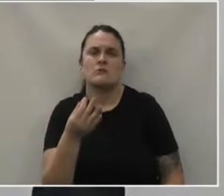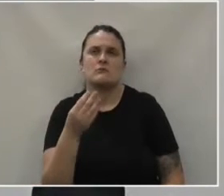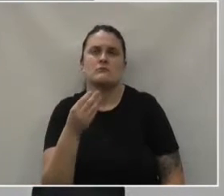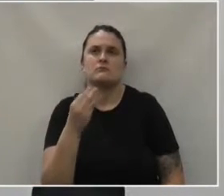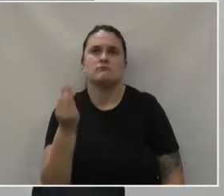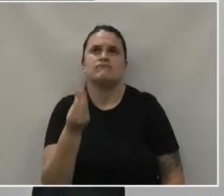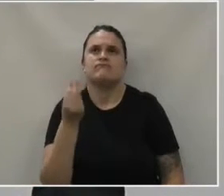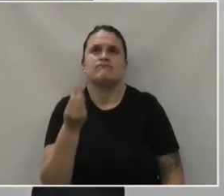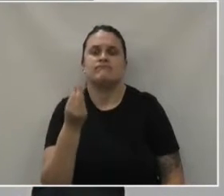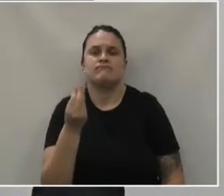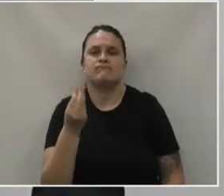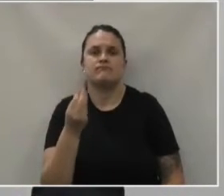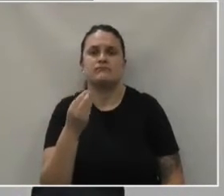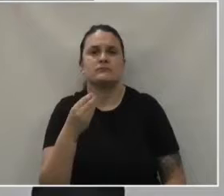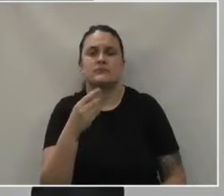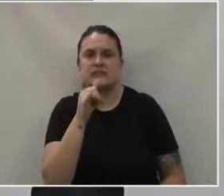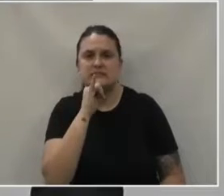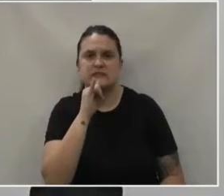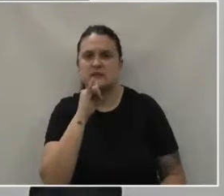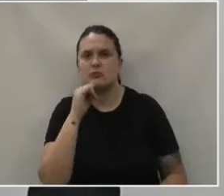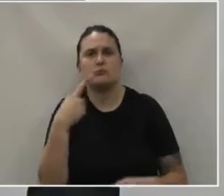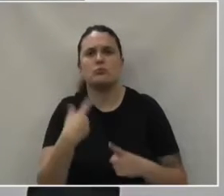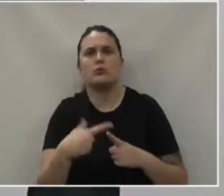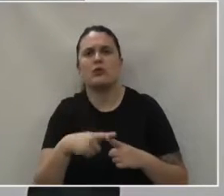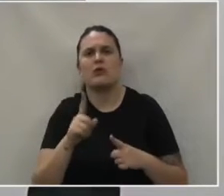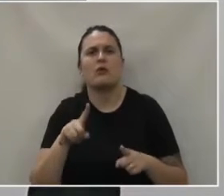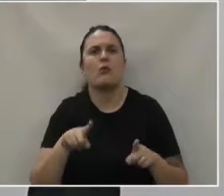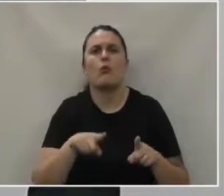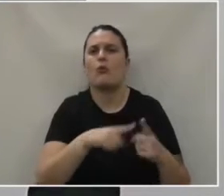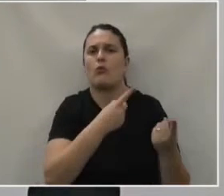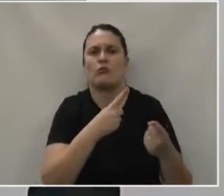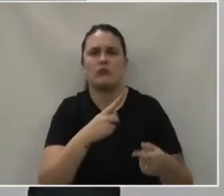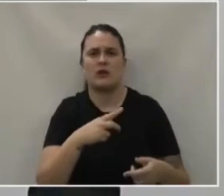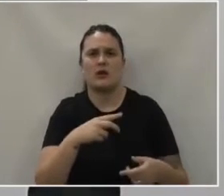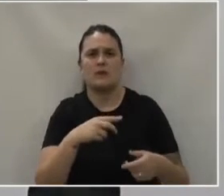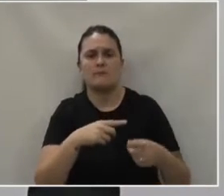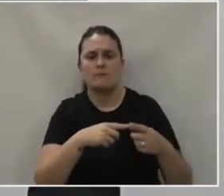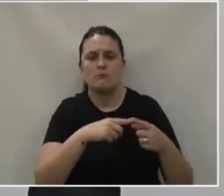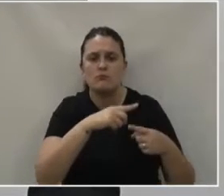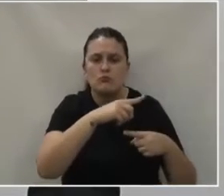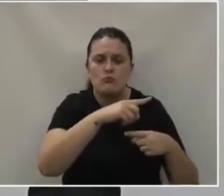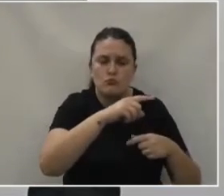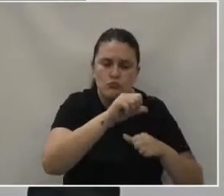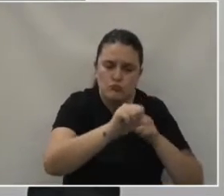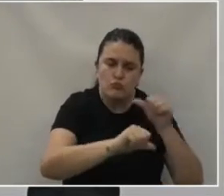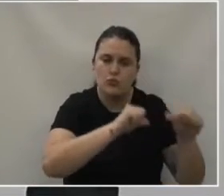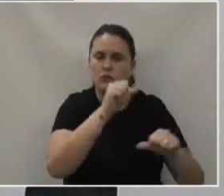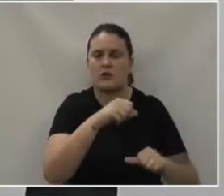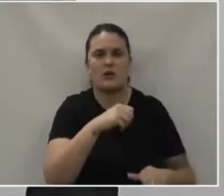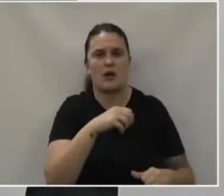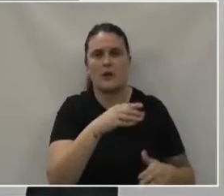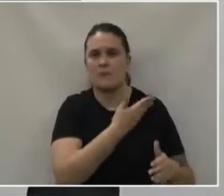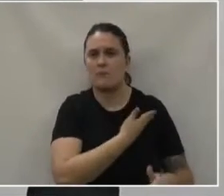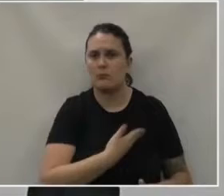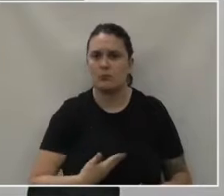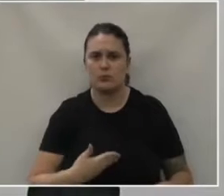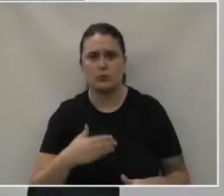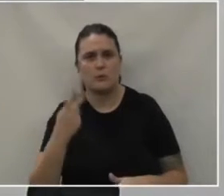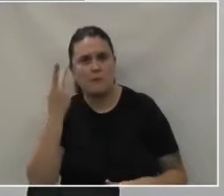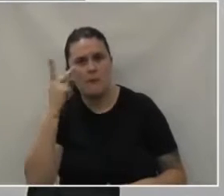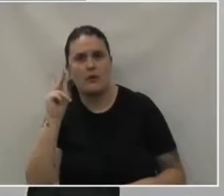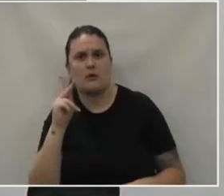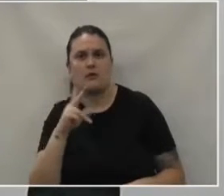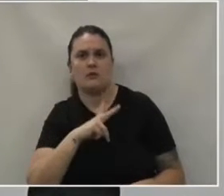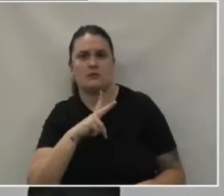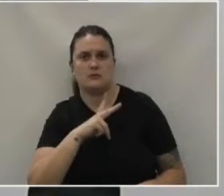questão da privatização em si, né? E do que se tem alguns outros exemplos, né,